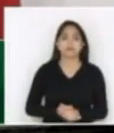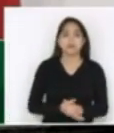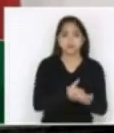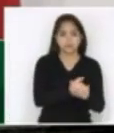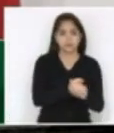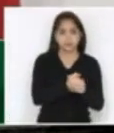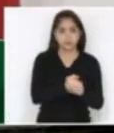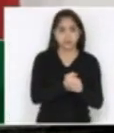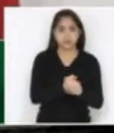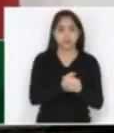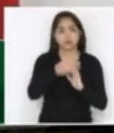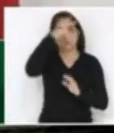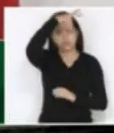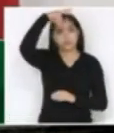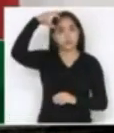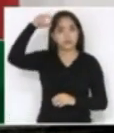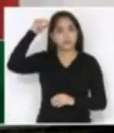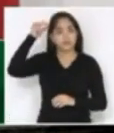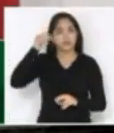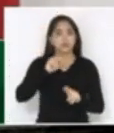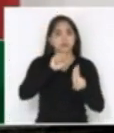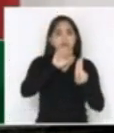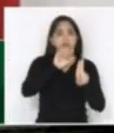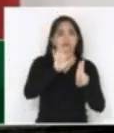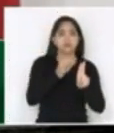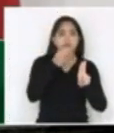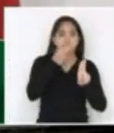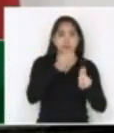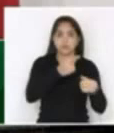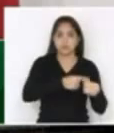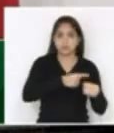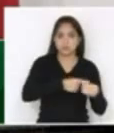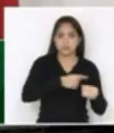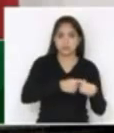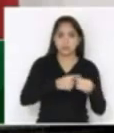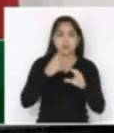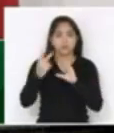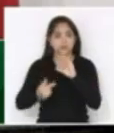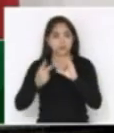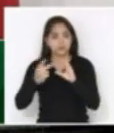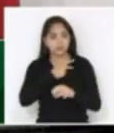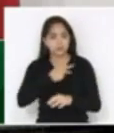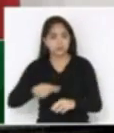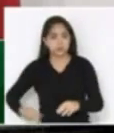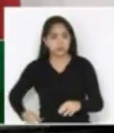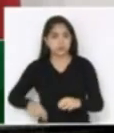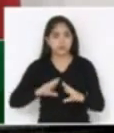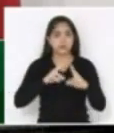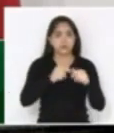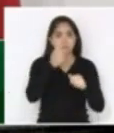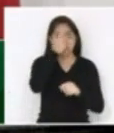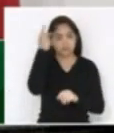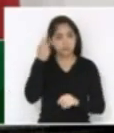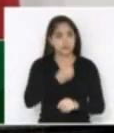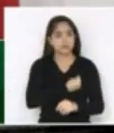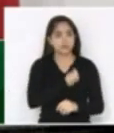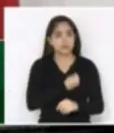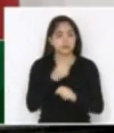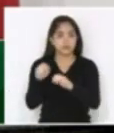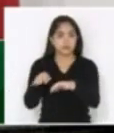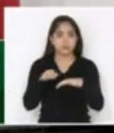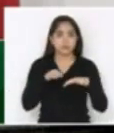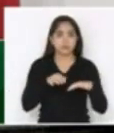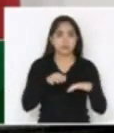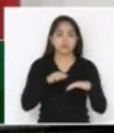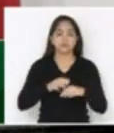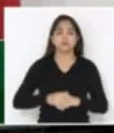o Augusto Cancelier, ao presidente da Câmara, as pessoas que estão aqui de Uruçanga, do bairro Santana, em